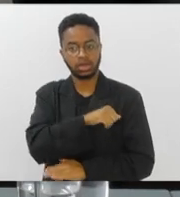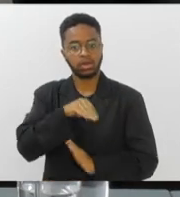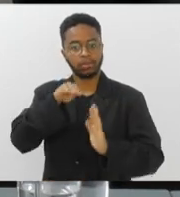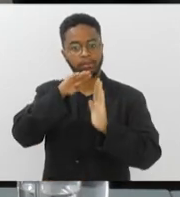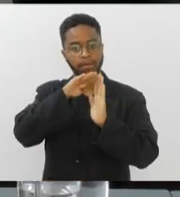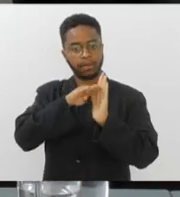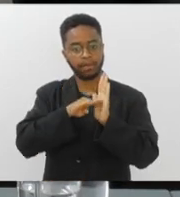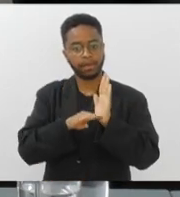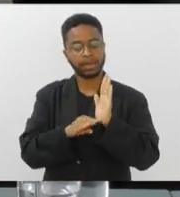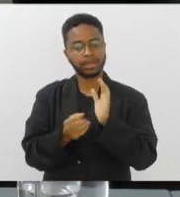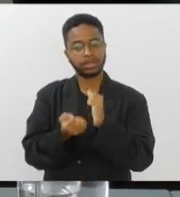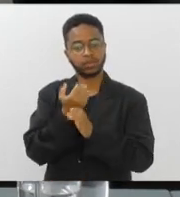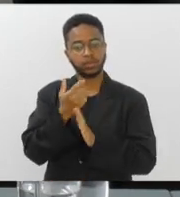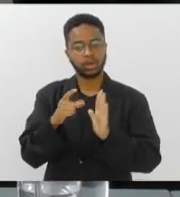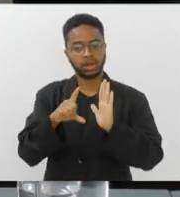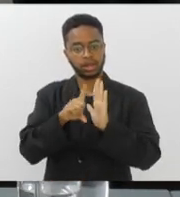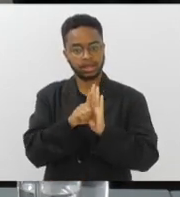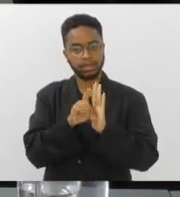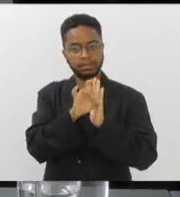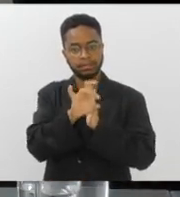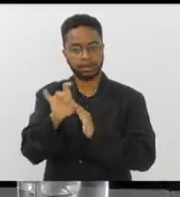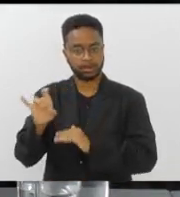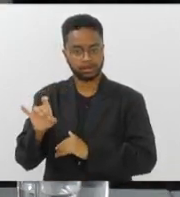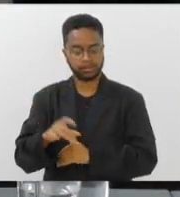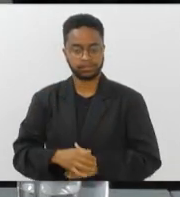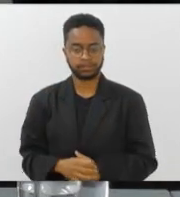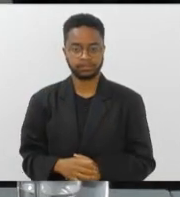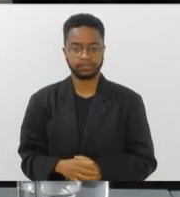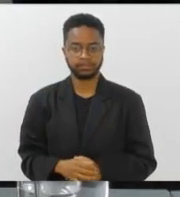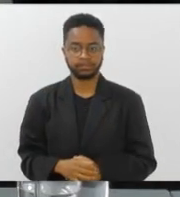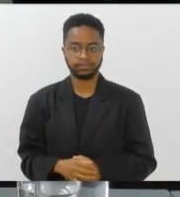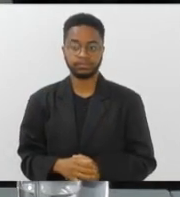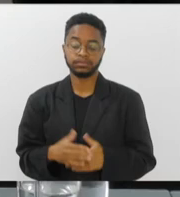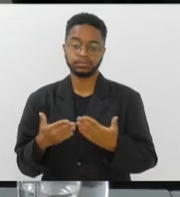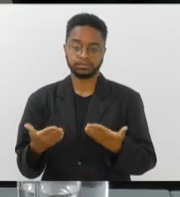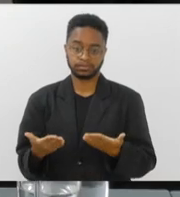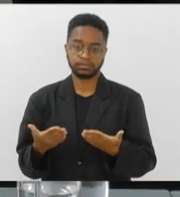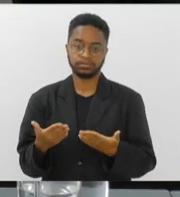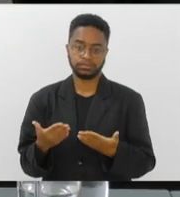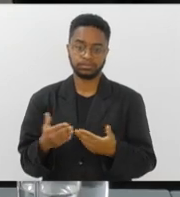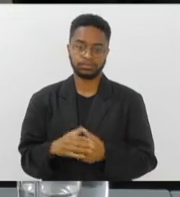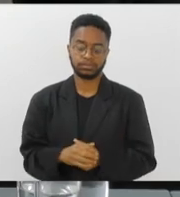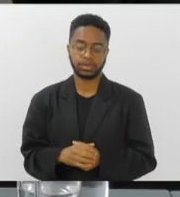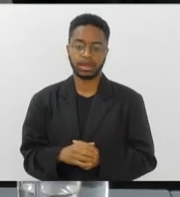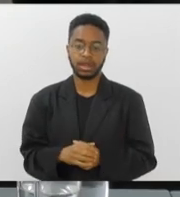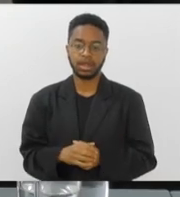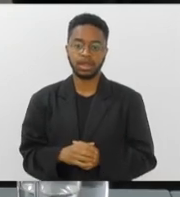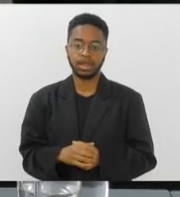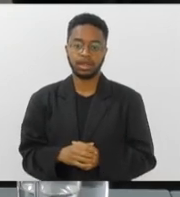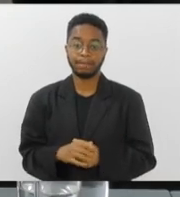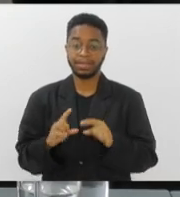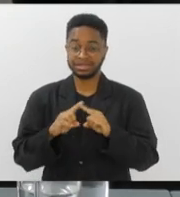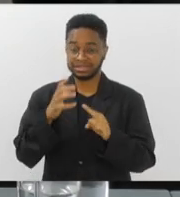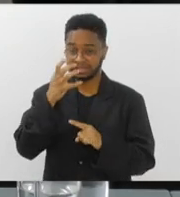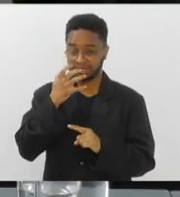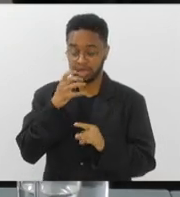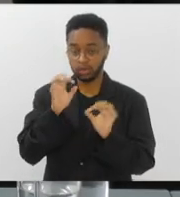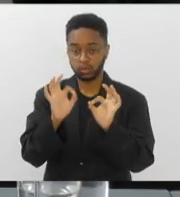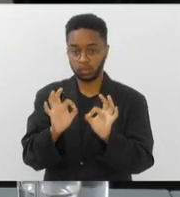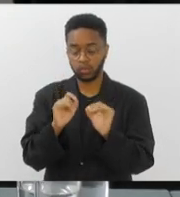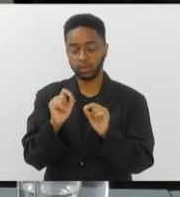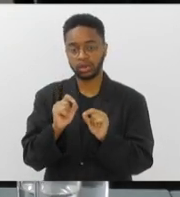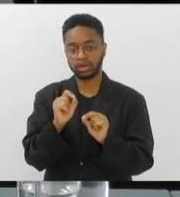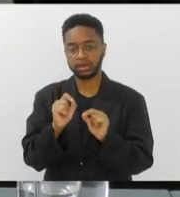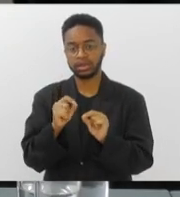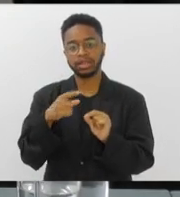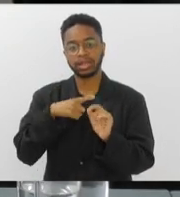uma legislação para cada um. Essa é a parte cômica. Mas a parte séria é que